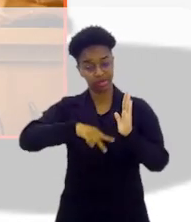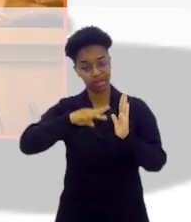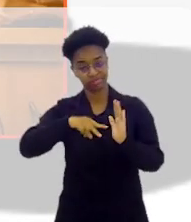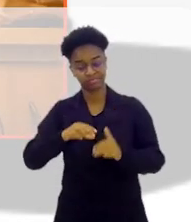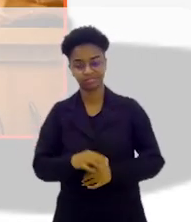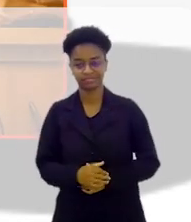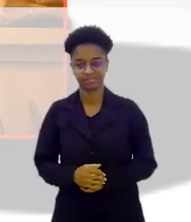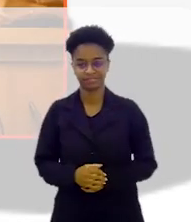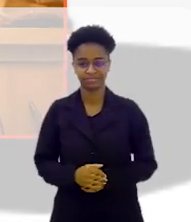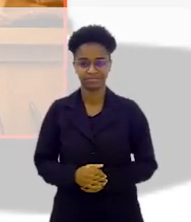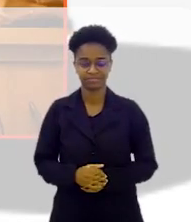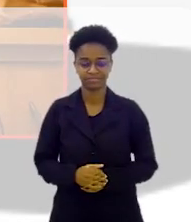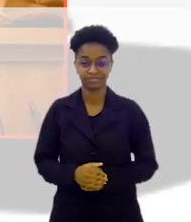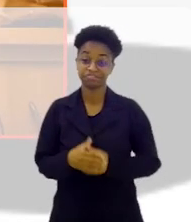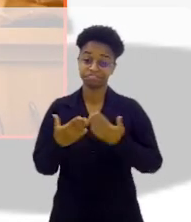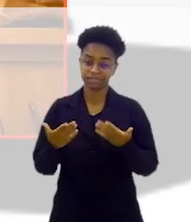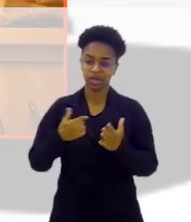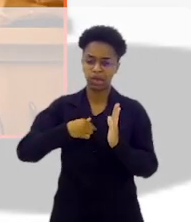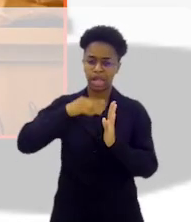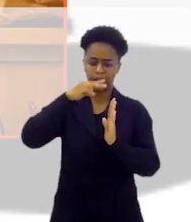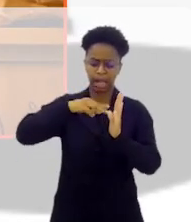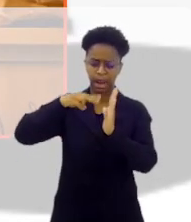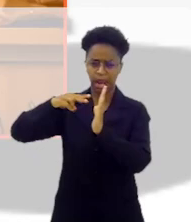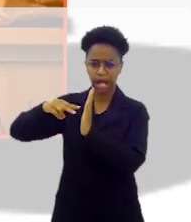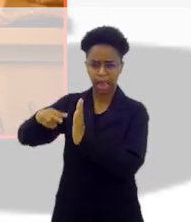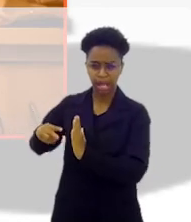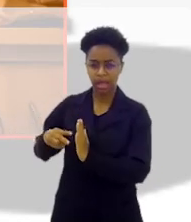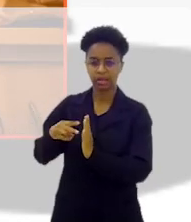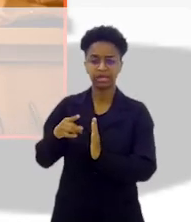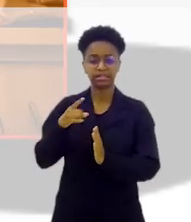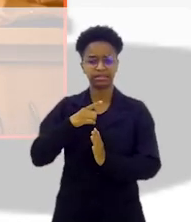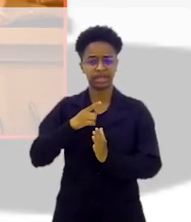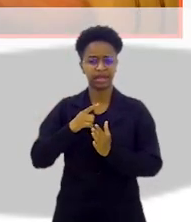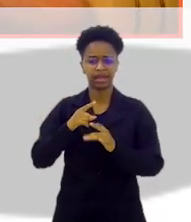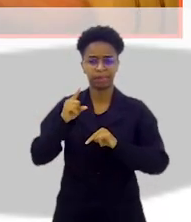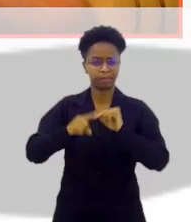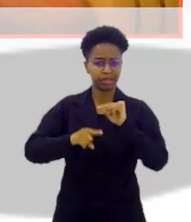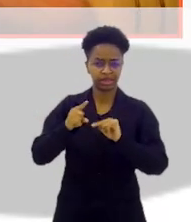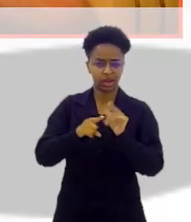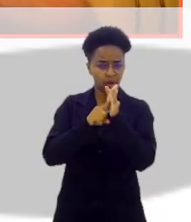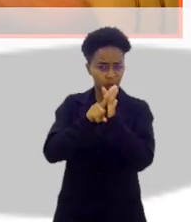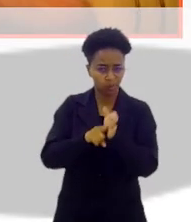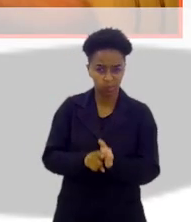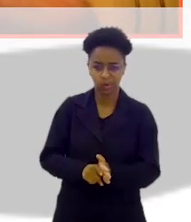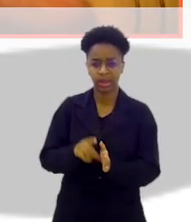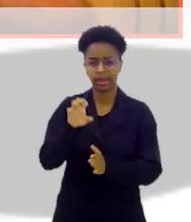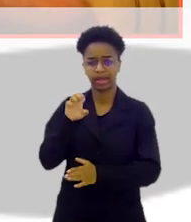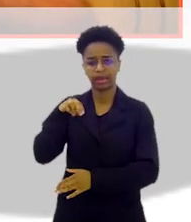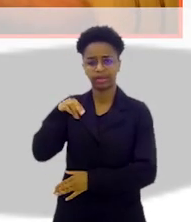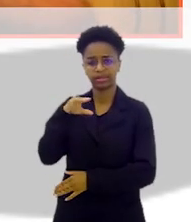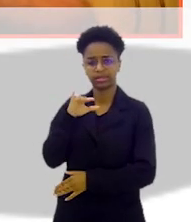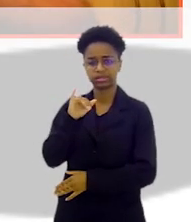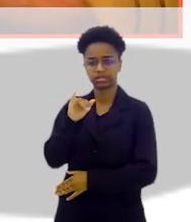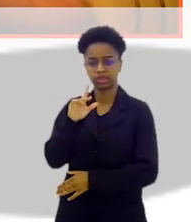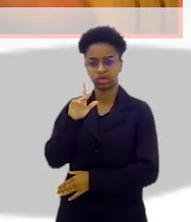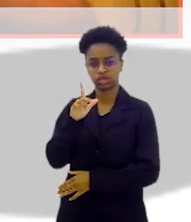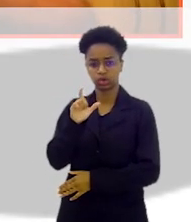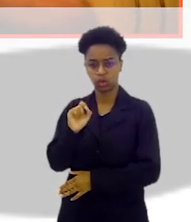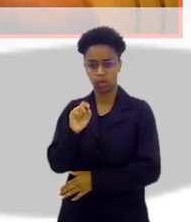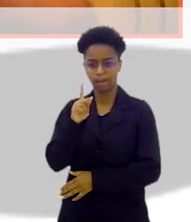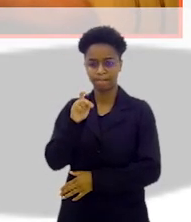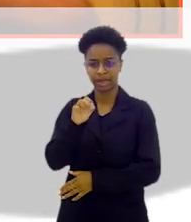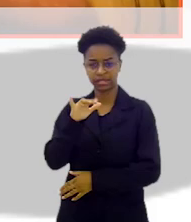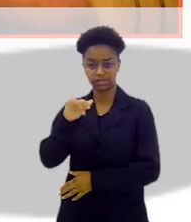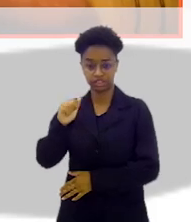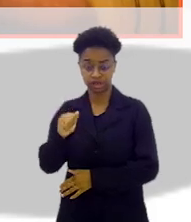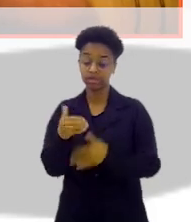ler. E acabei lendo, você acredita, enciclopédias. Eu lia enciclopédias